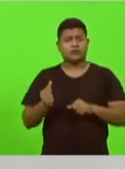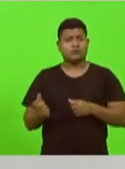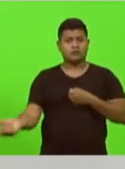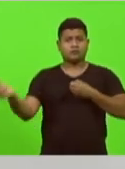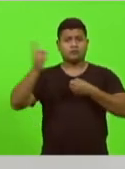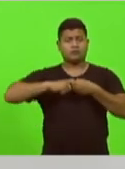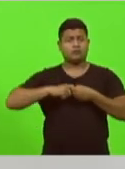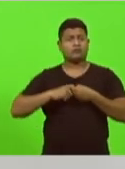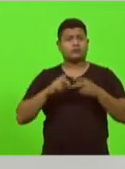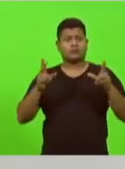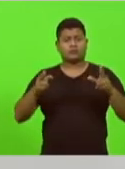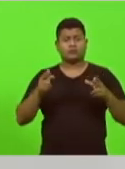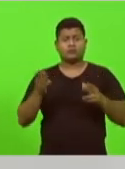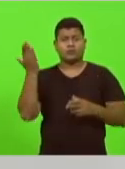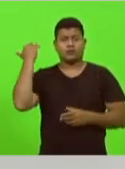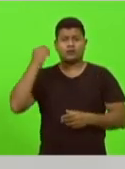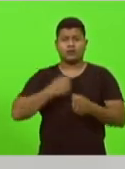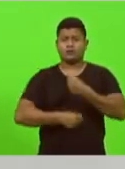Obrigado, presidente.